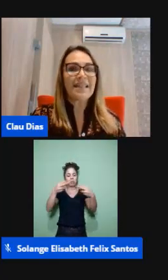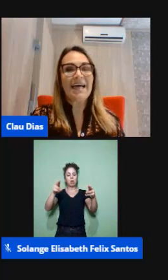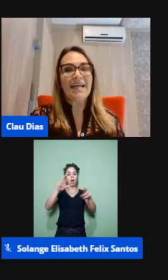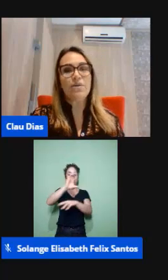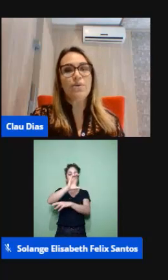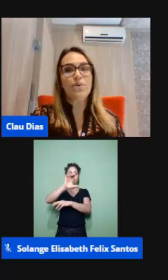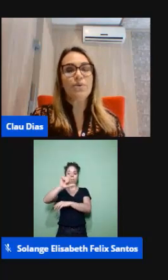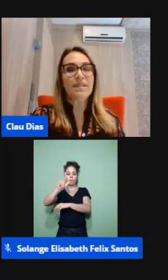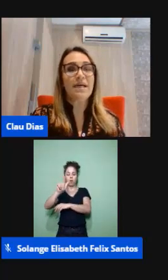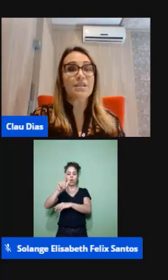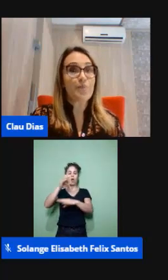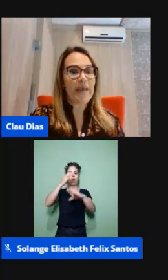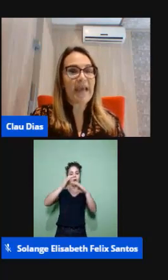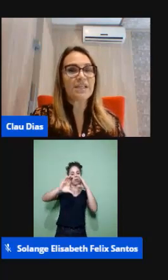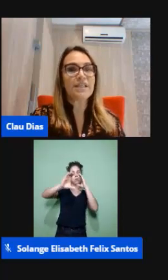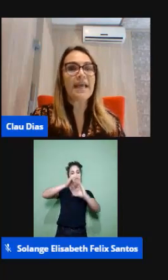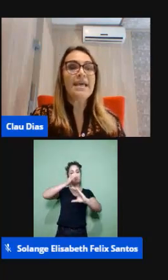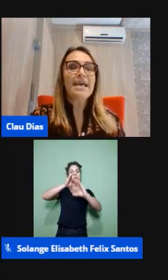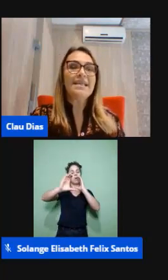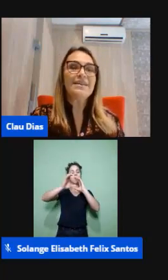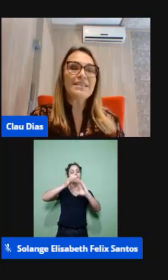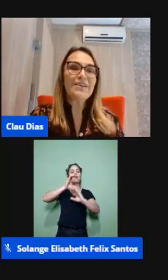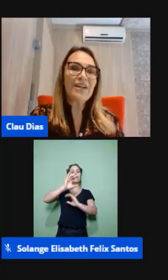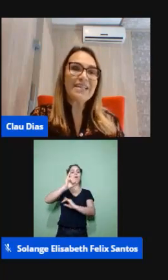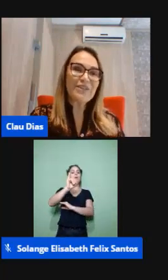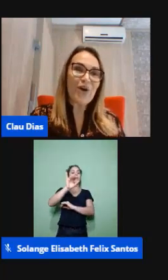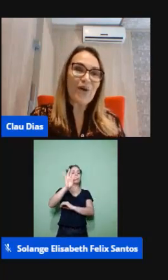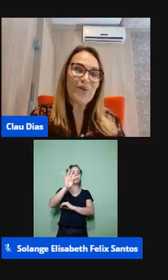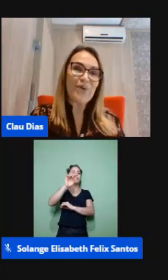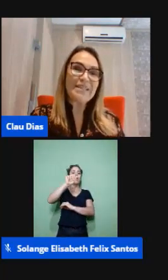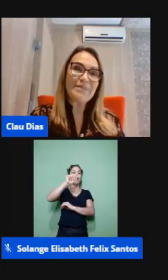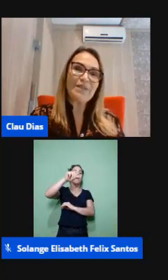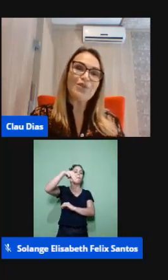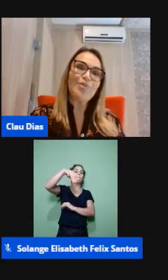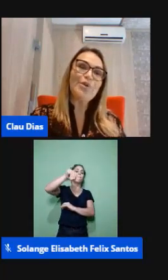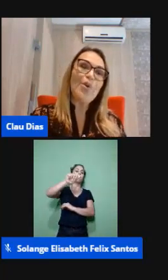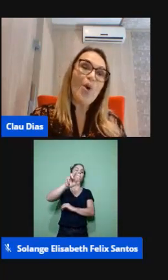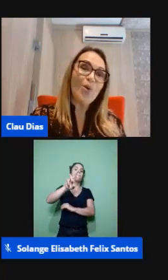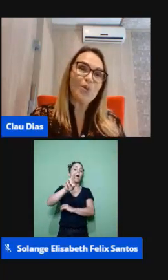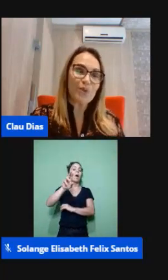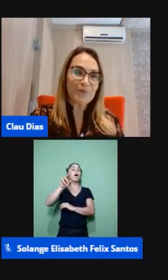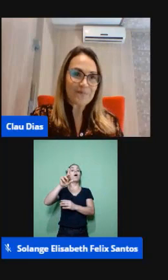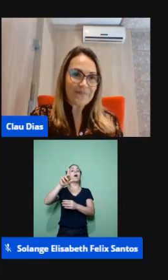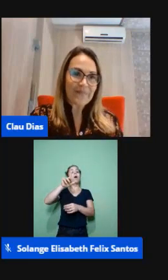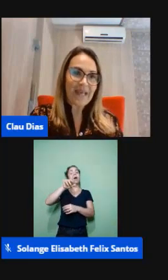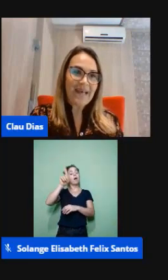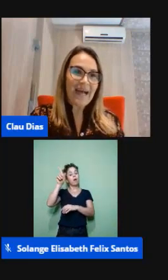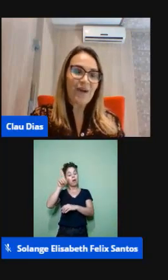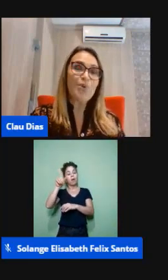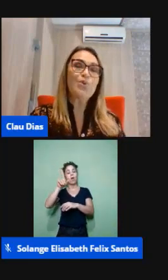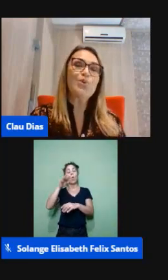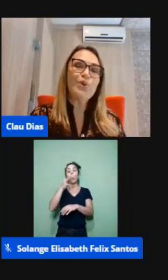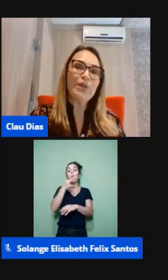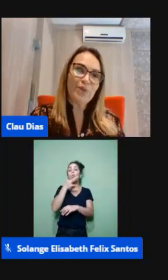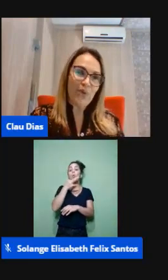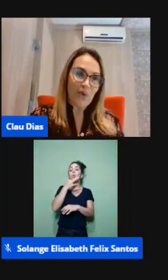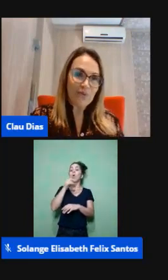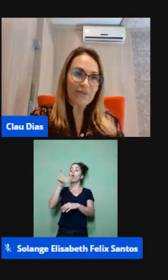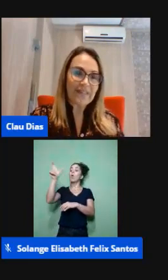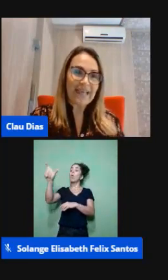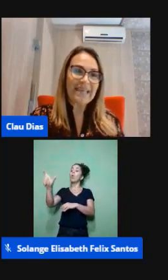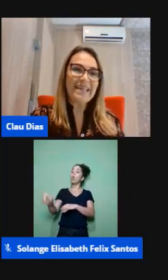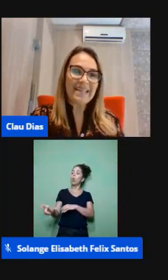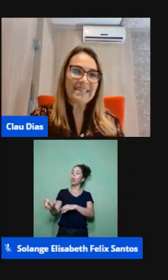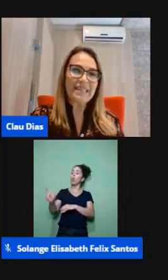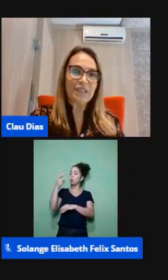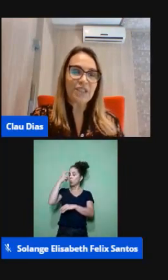Itamar, lá da SUPED, né? Então, assim, olha só, o conhecimento sobre o outro, né? A cultura do